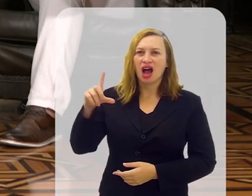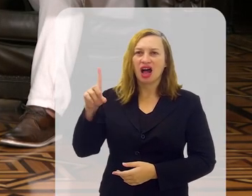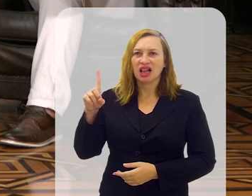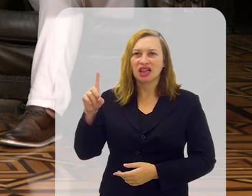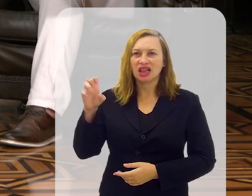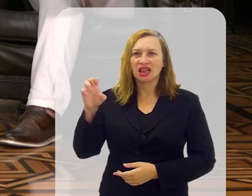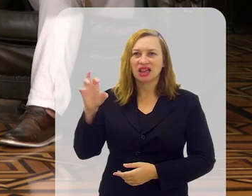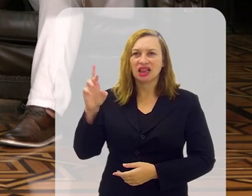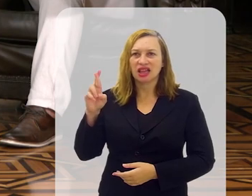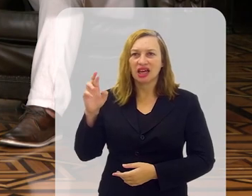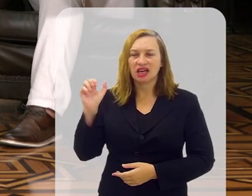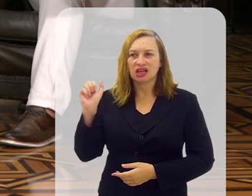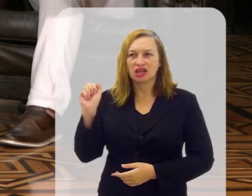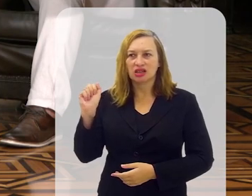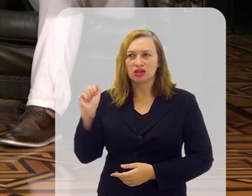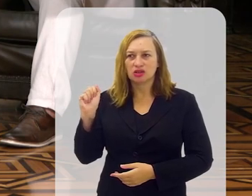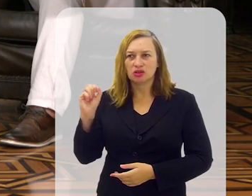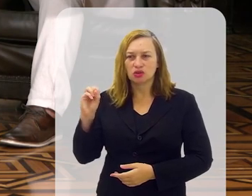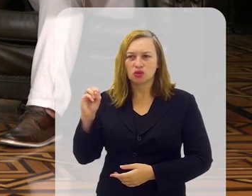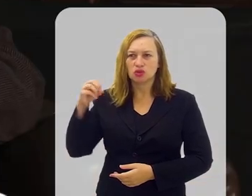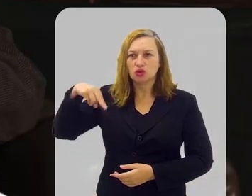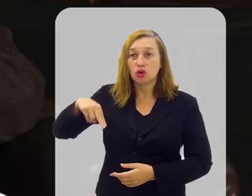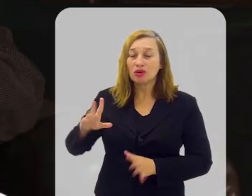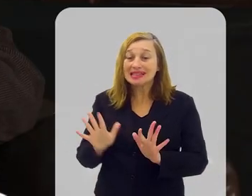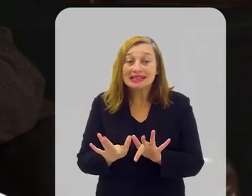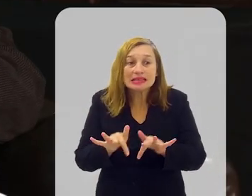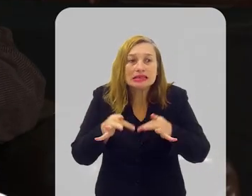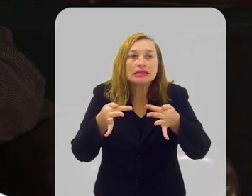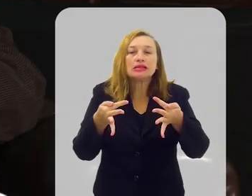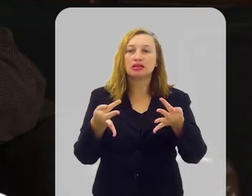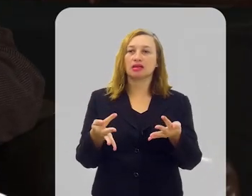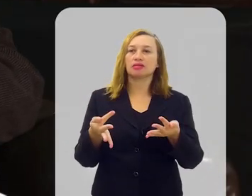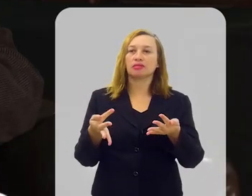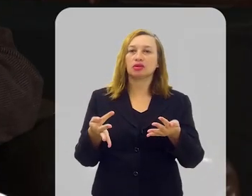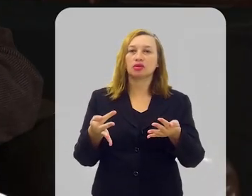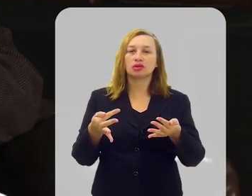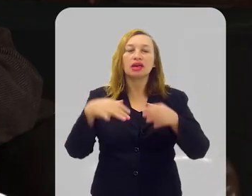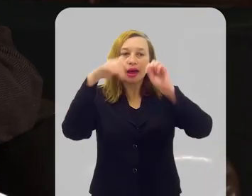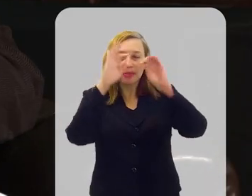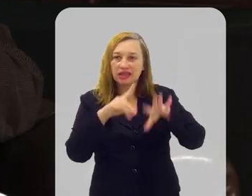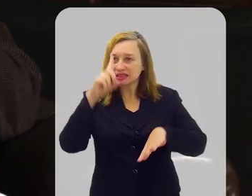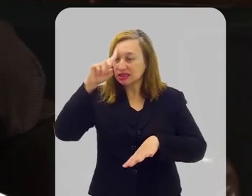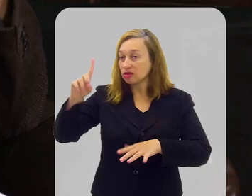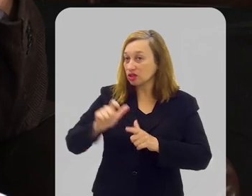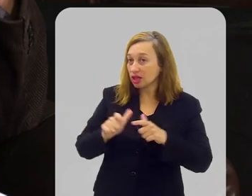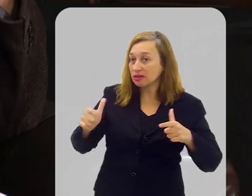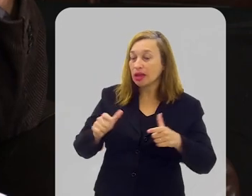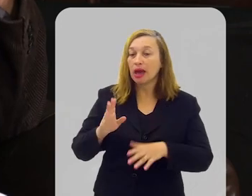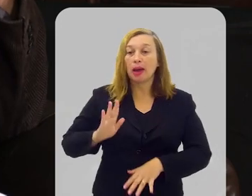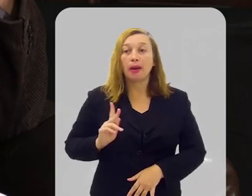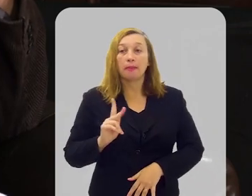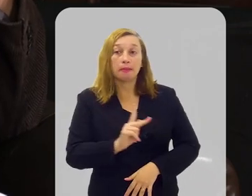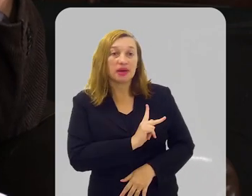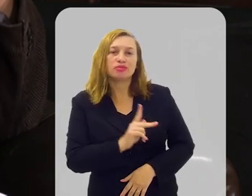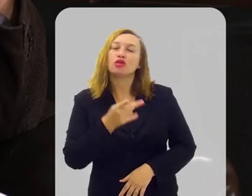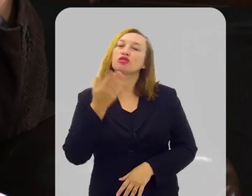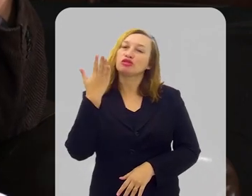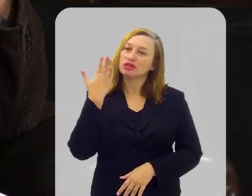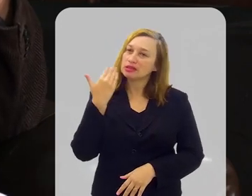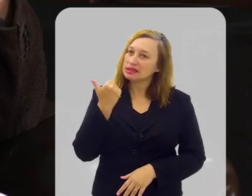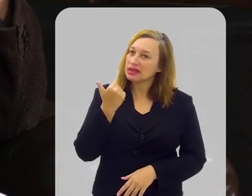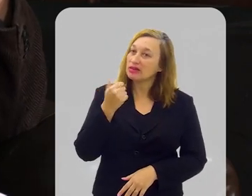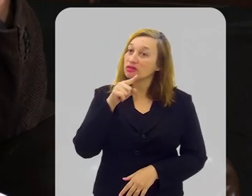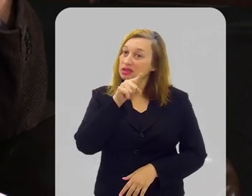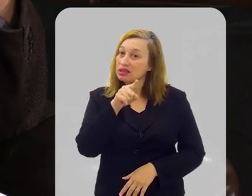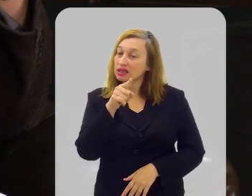Pessoa simples, mas com conteúdo e uma unção de Deus muito grande. Bispo, eu já estou sabendo que